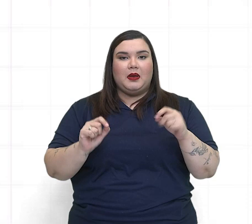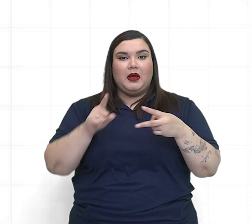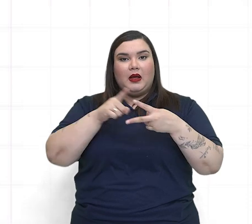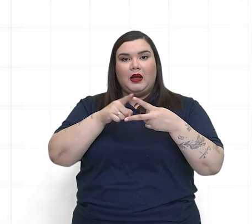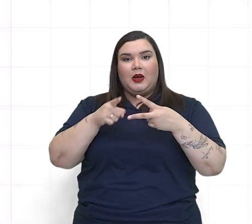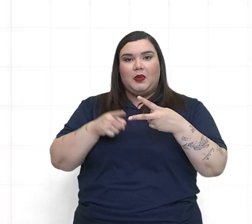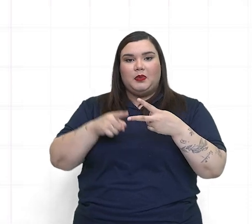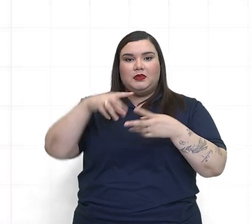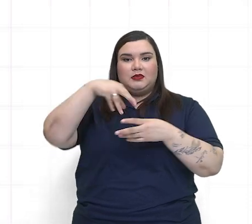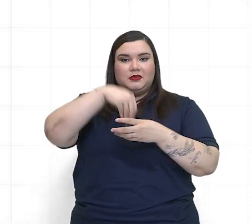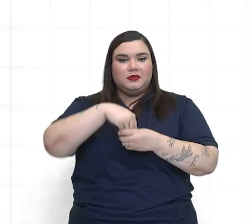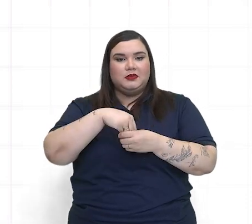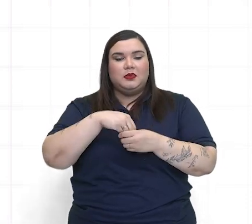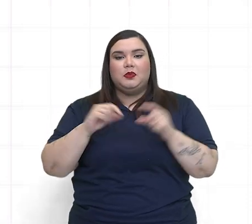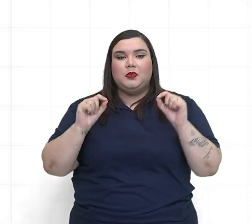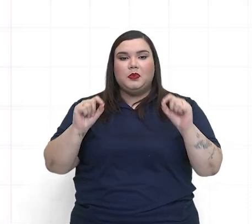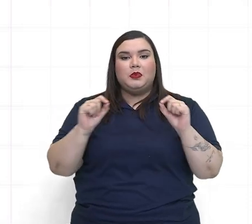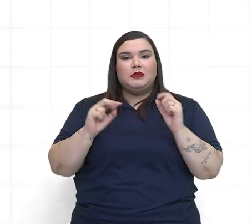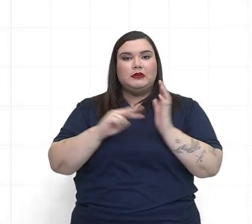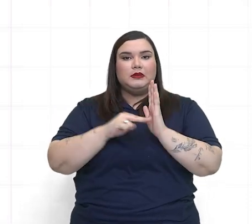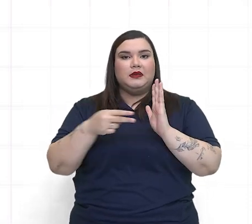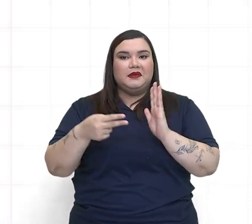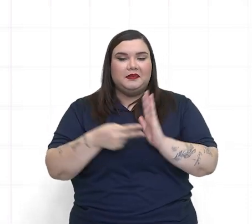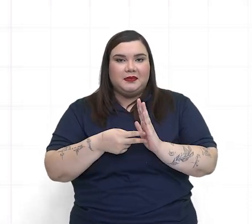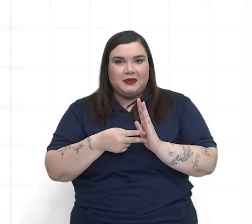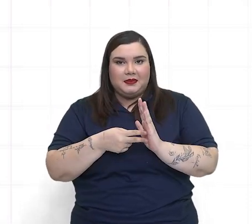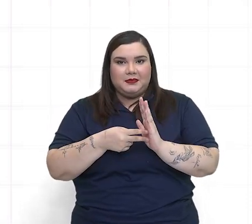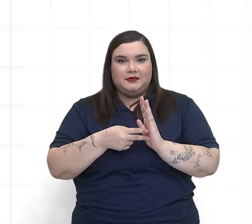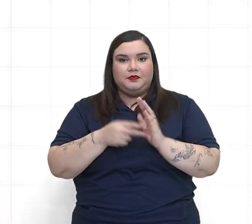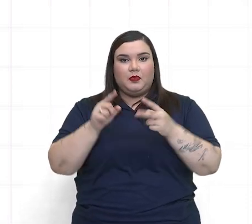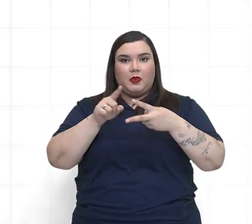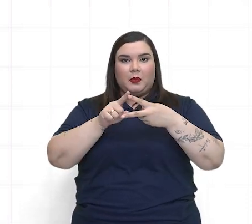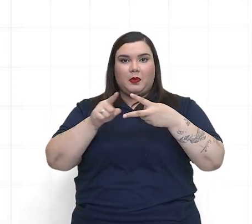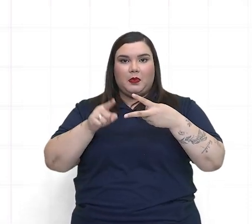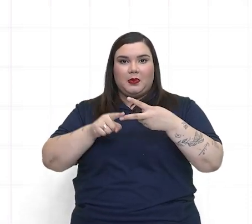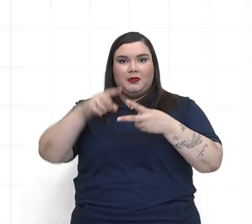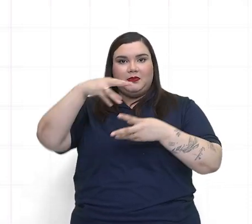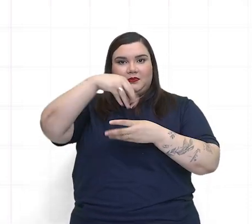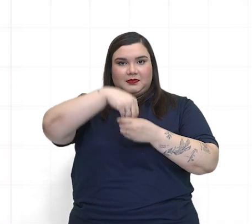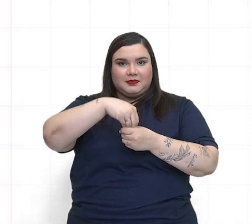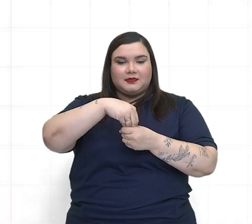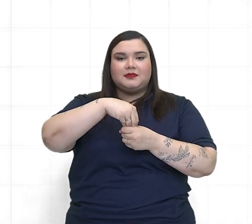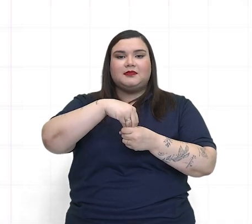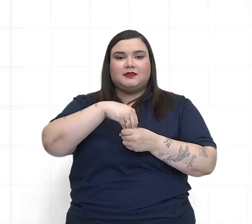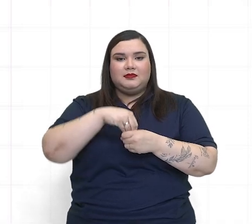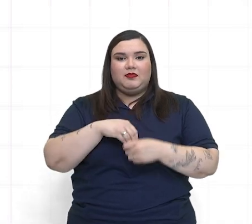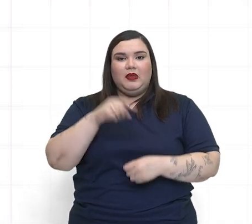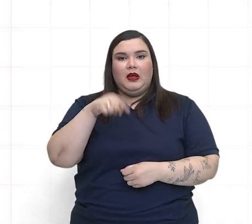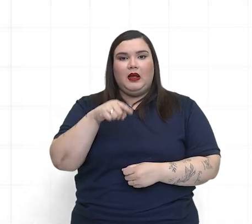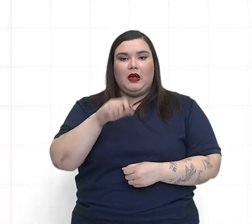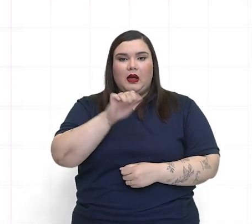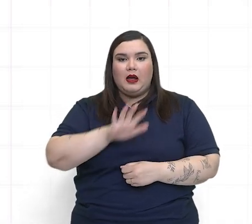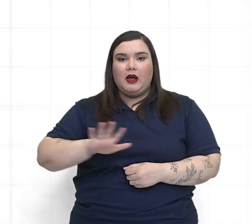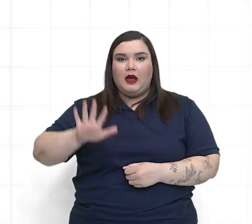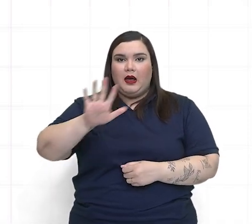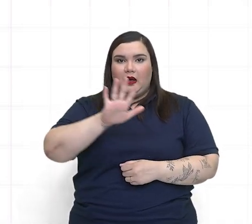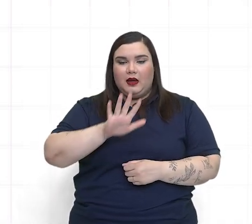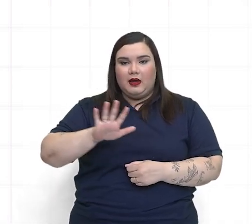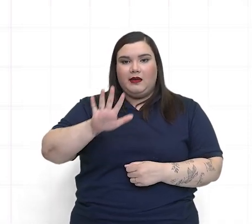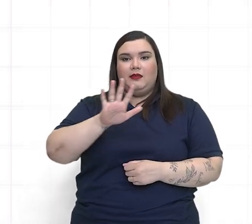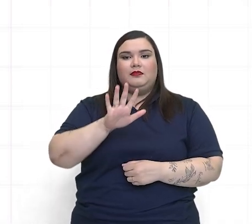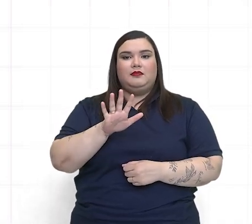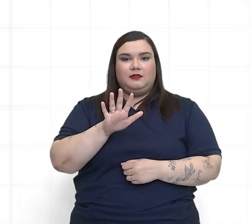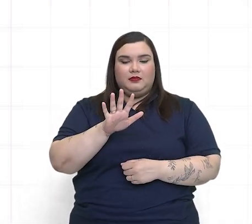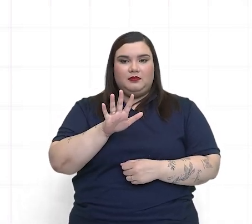interno. O que é o ângulo interno? O ângulo interno é a região formada,